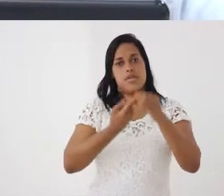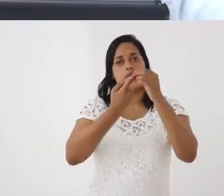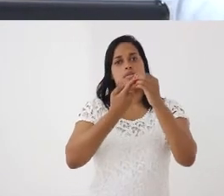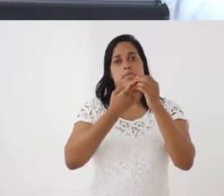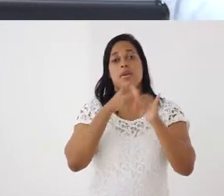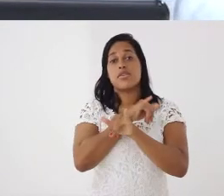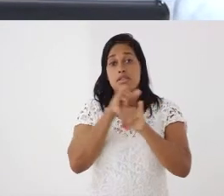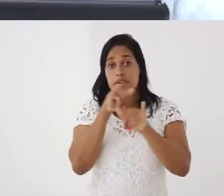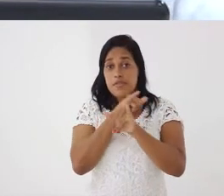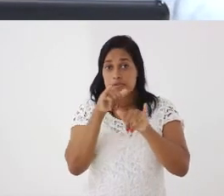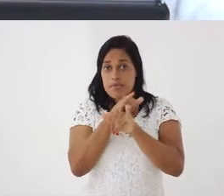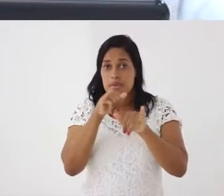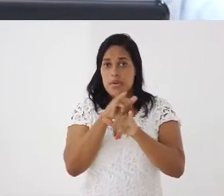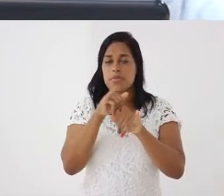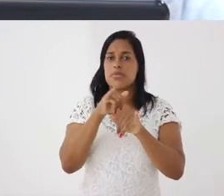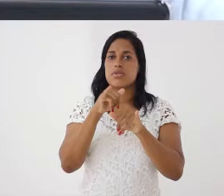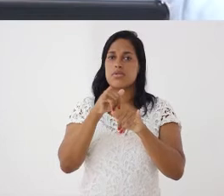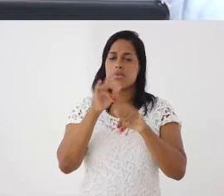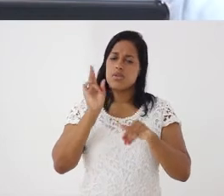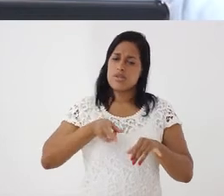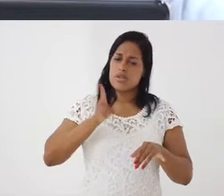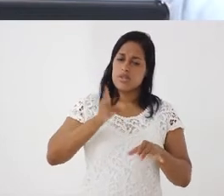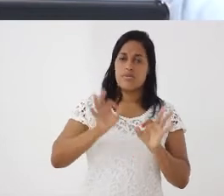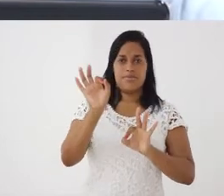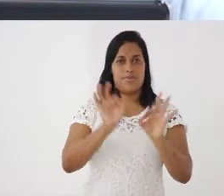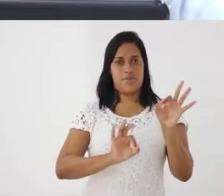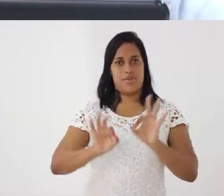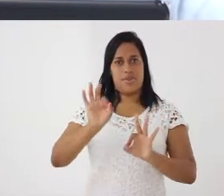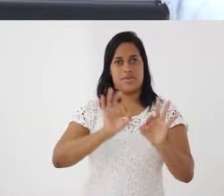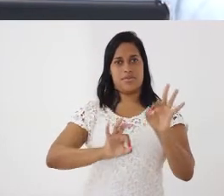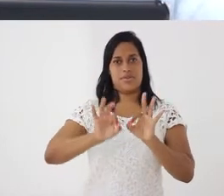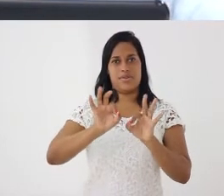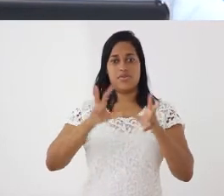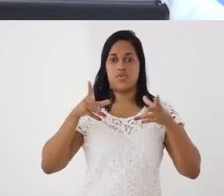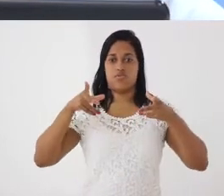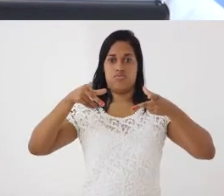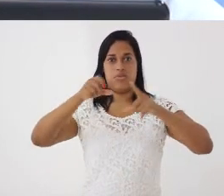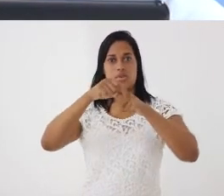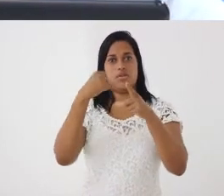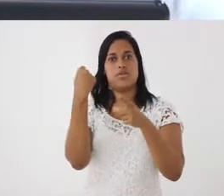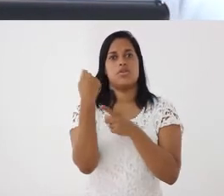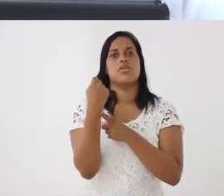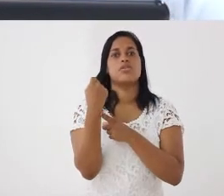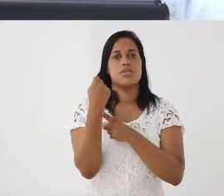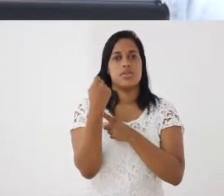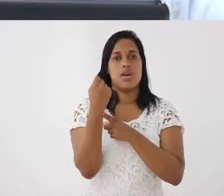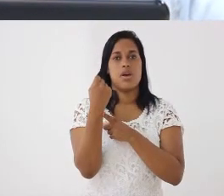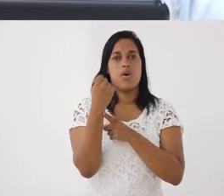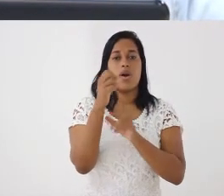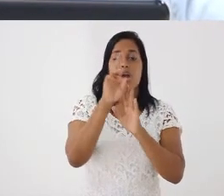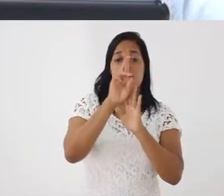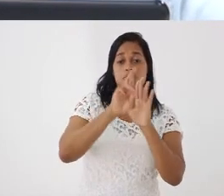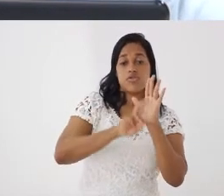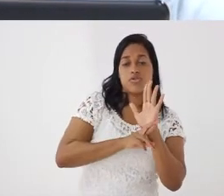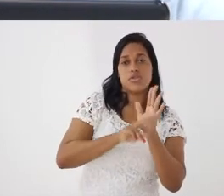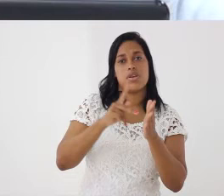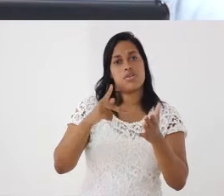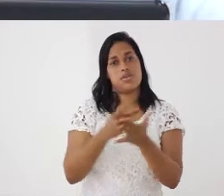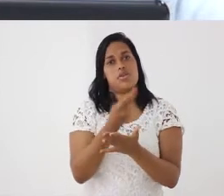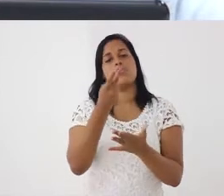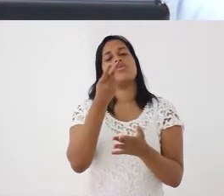que permitam apreciar a situação da organização no domínio social, registrar as